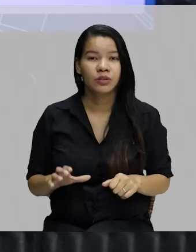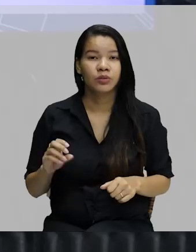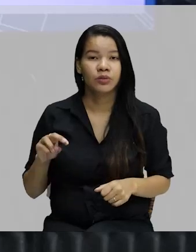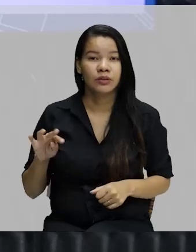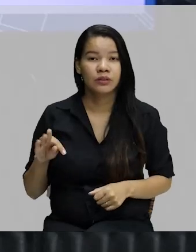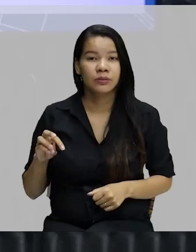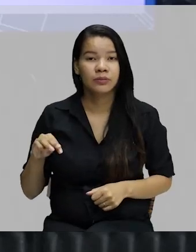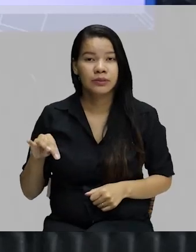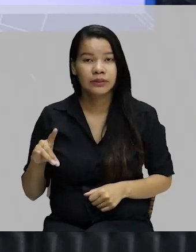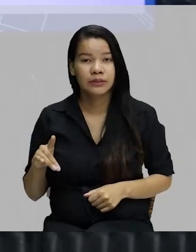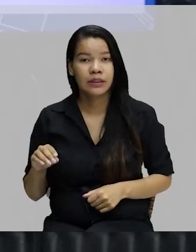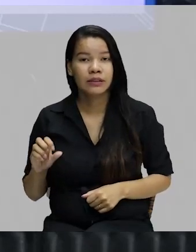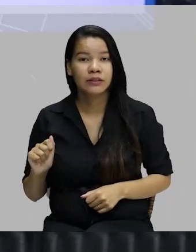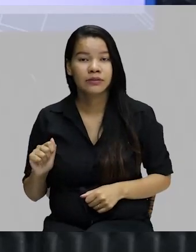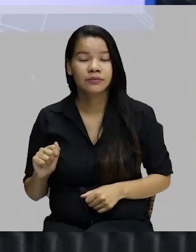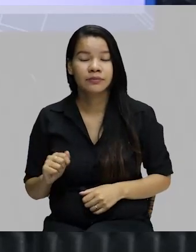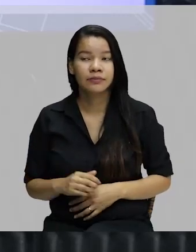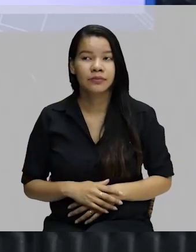contaminada, tá certo?